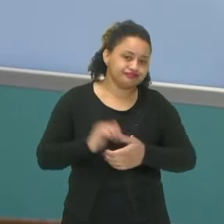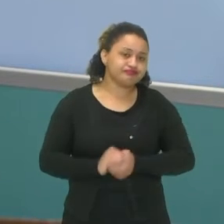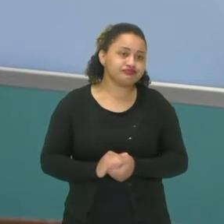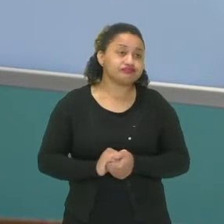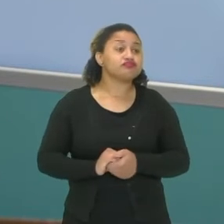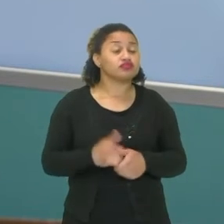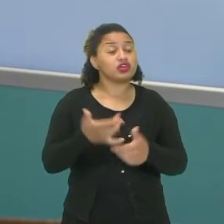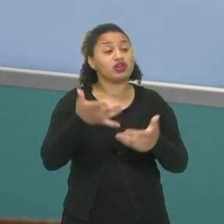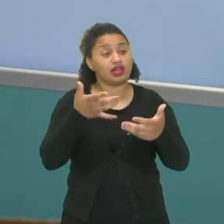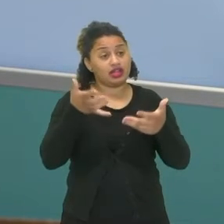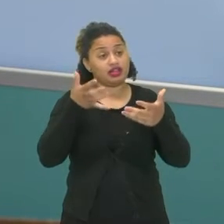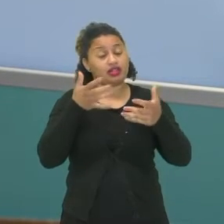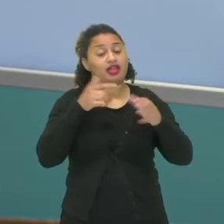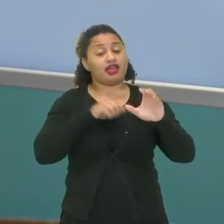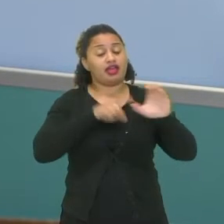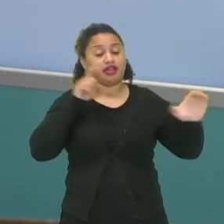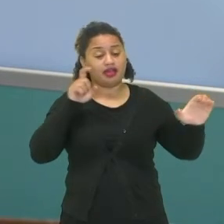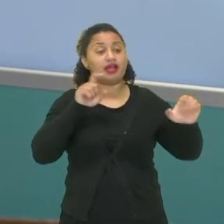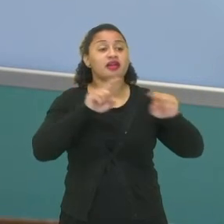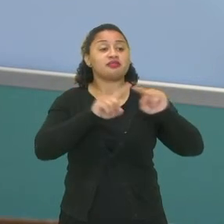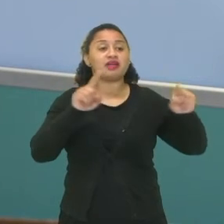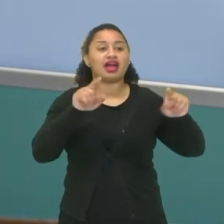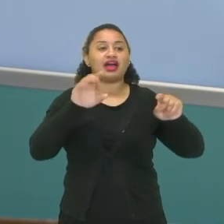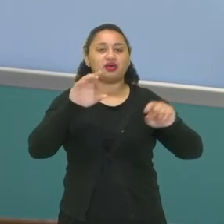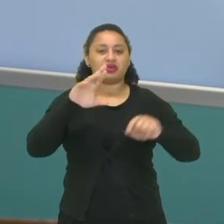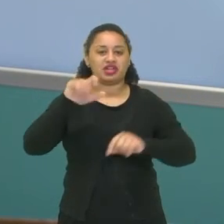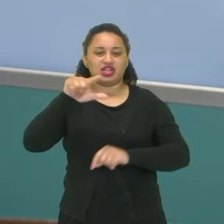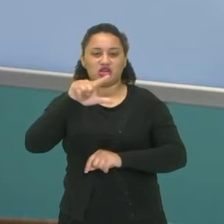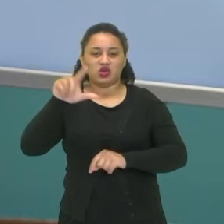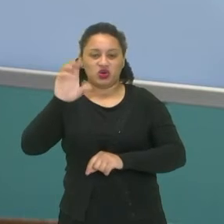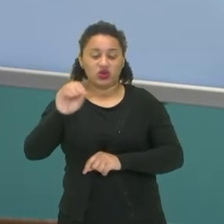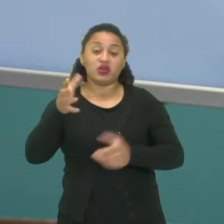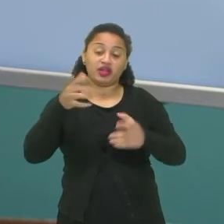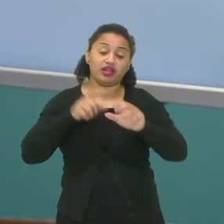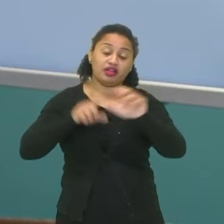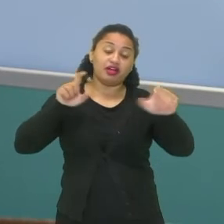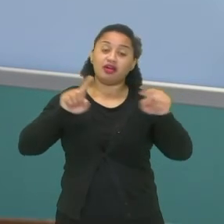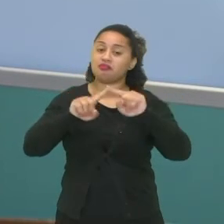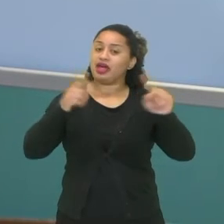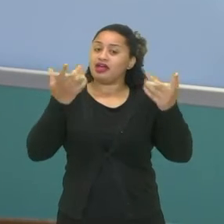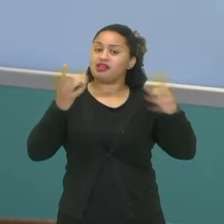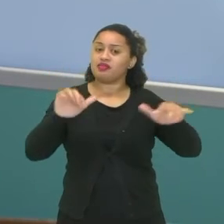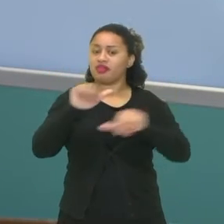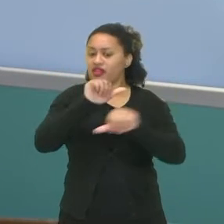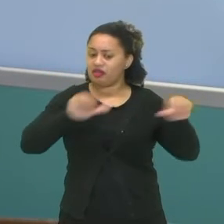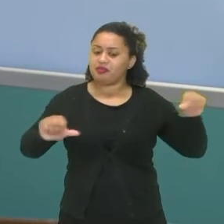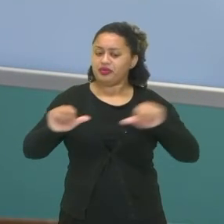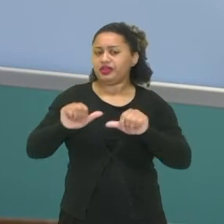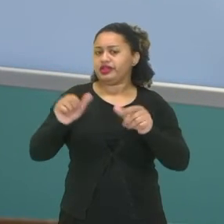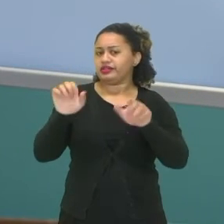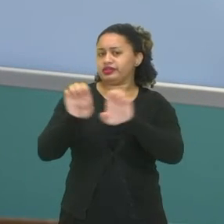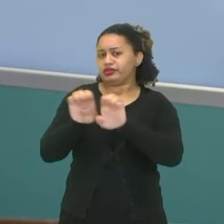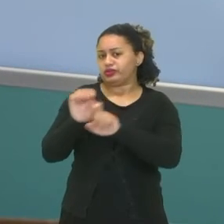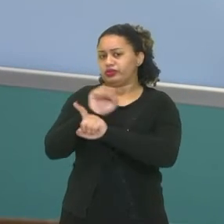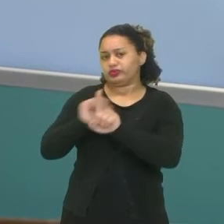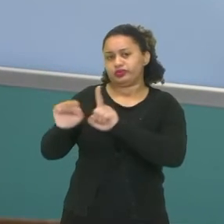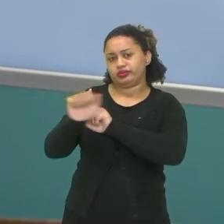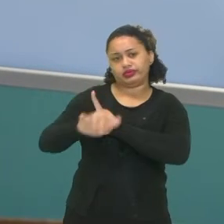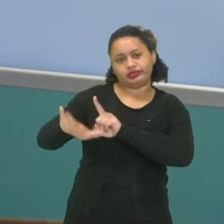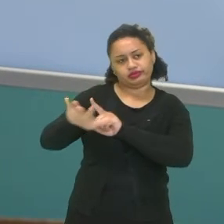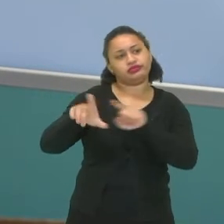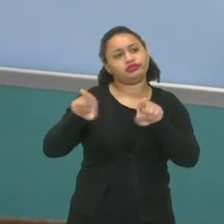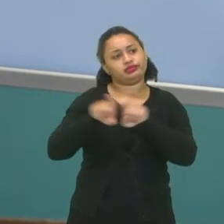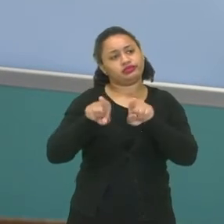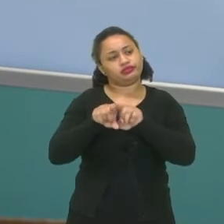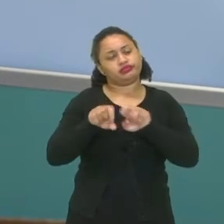uma independência, mas ela quer uma independência sem grandes mudanças na estrutura social. E aqui a defesa